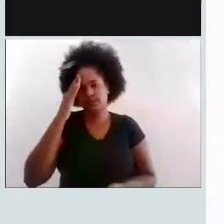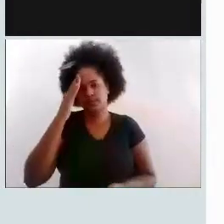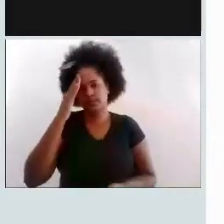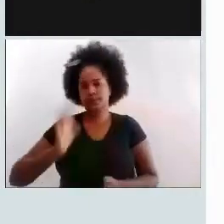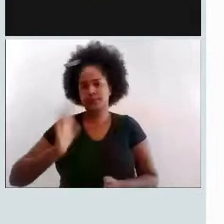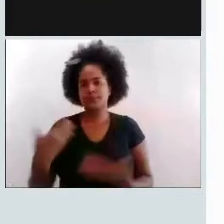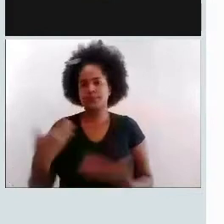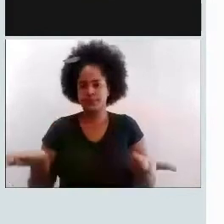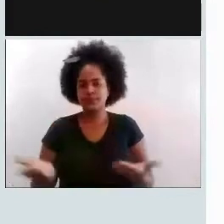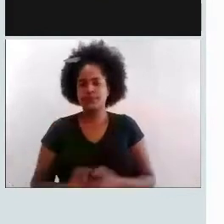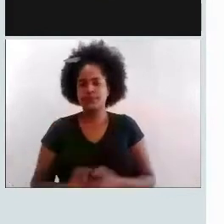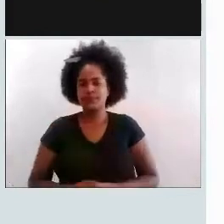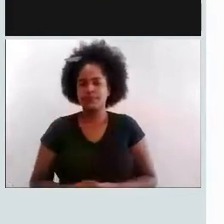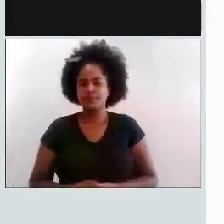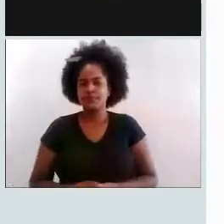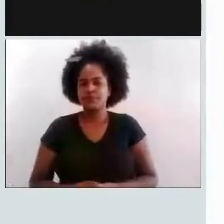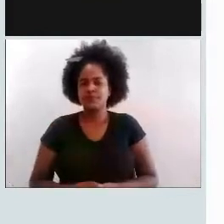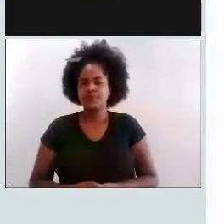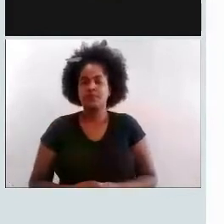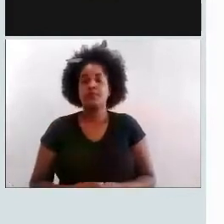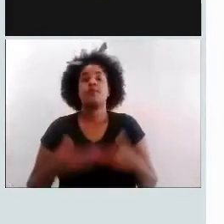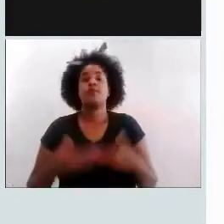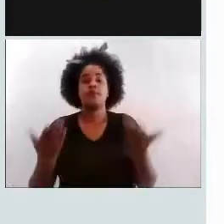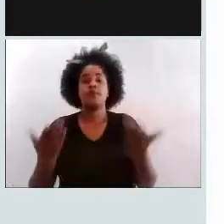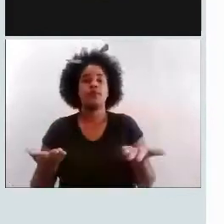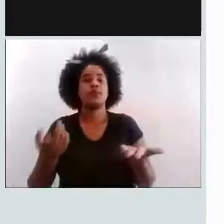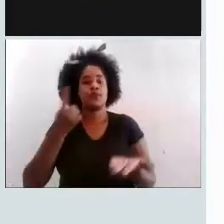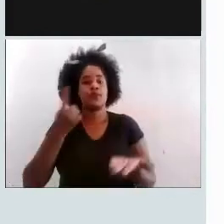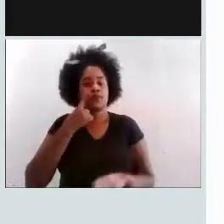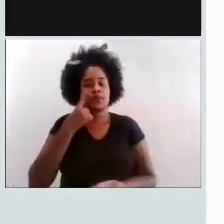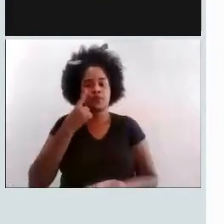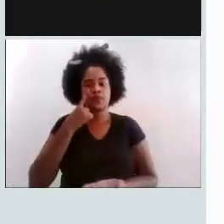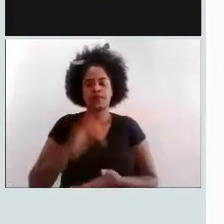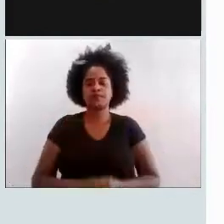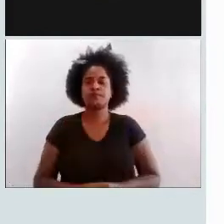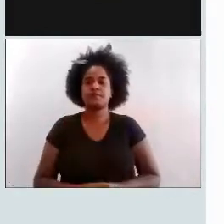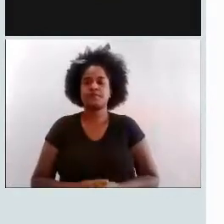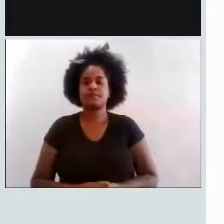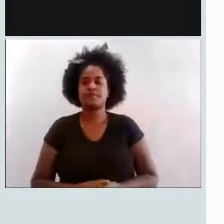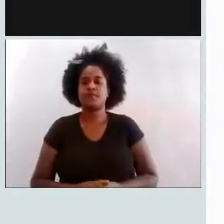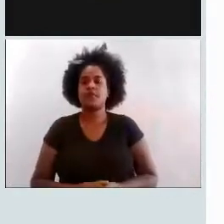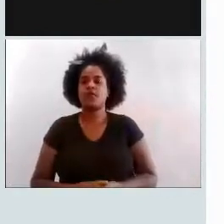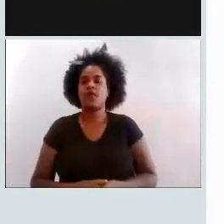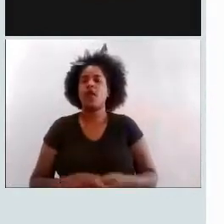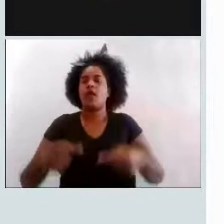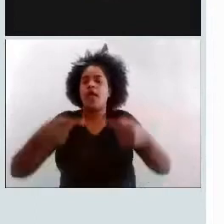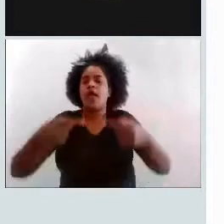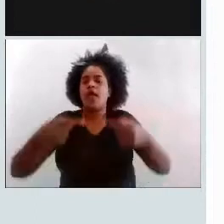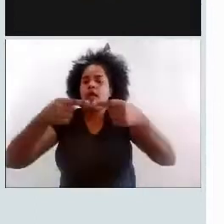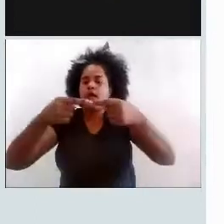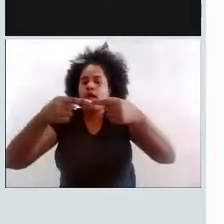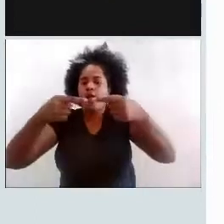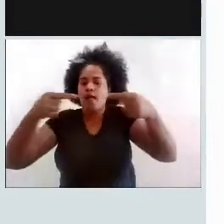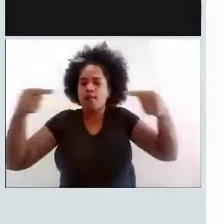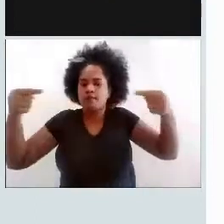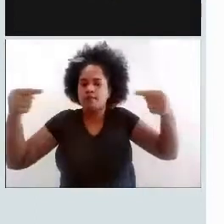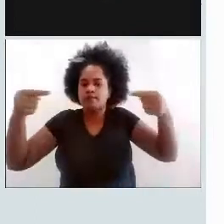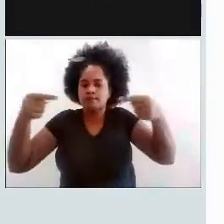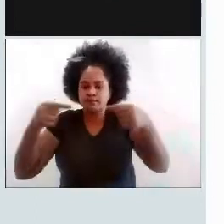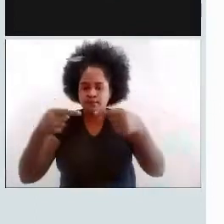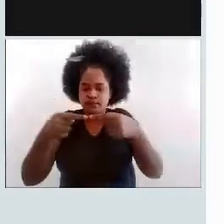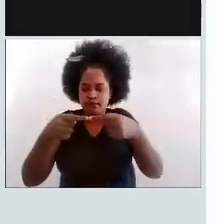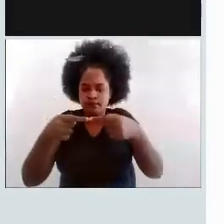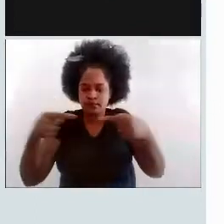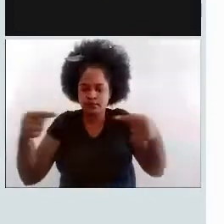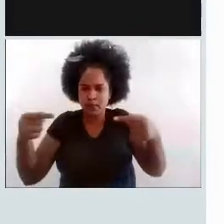E quando estamos falando de retas paralelas, nós temos aí